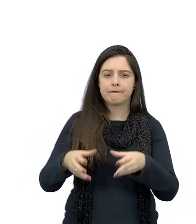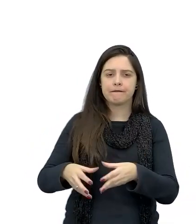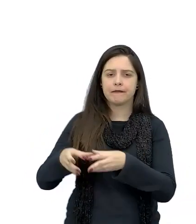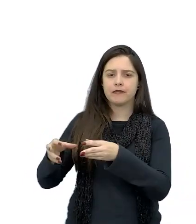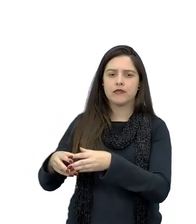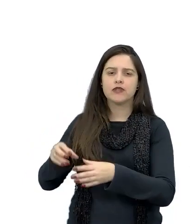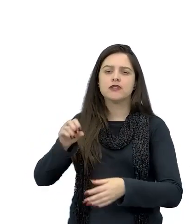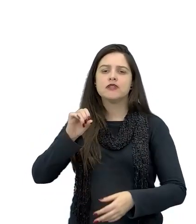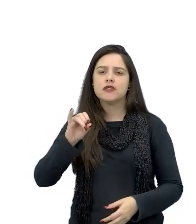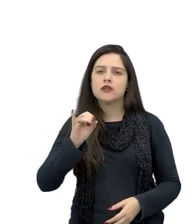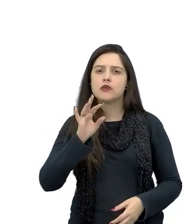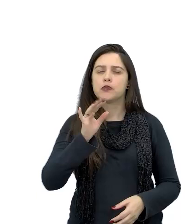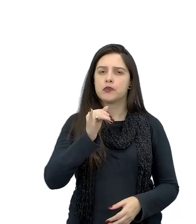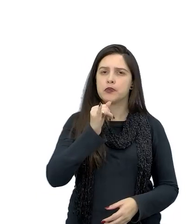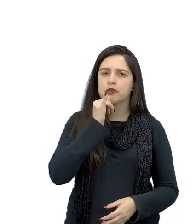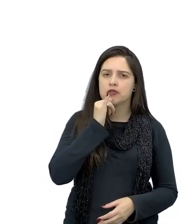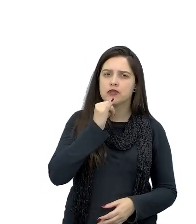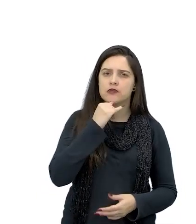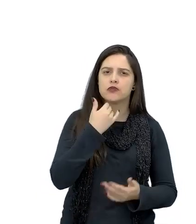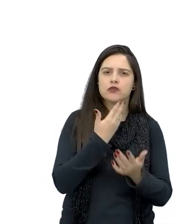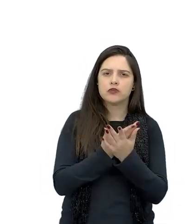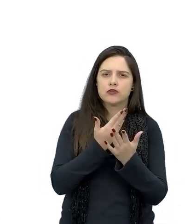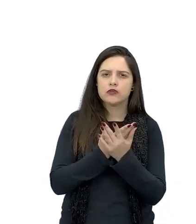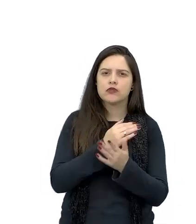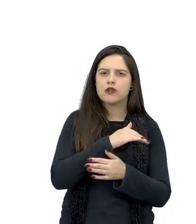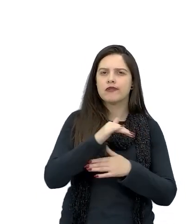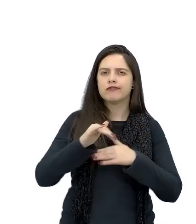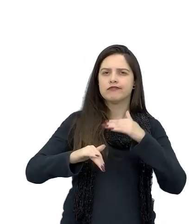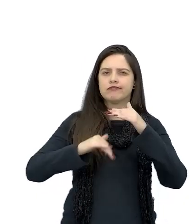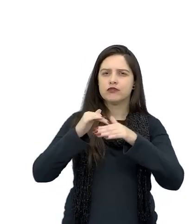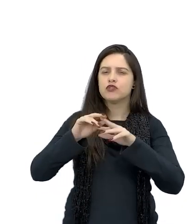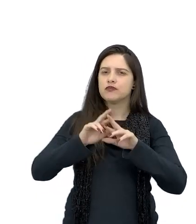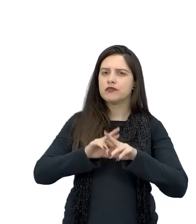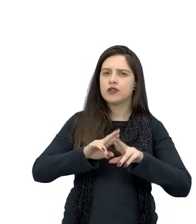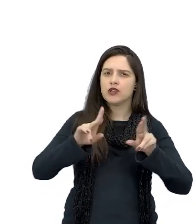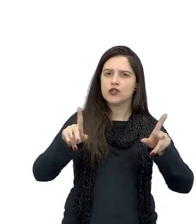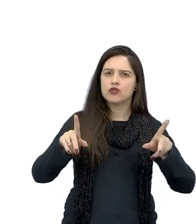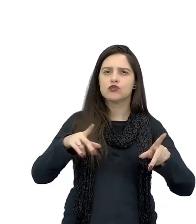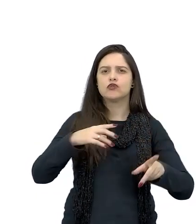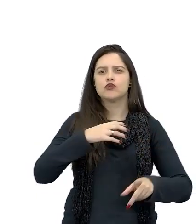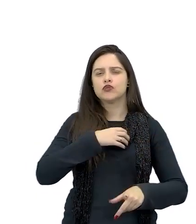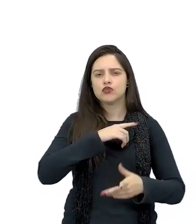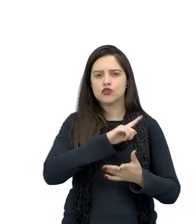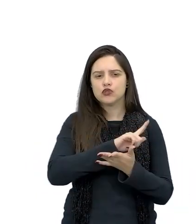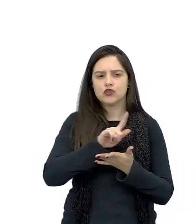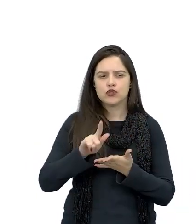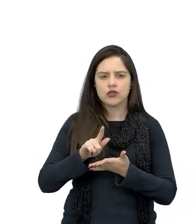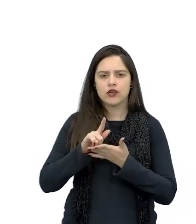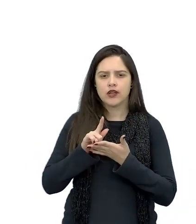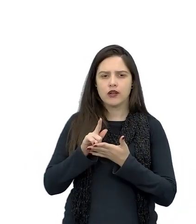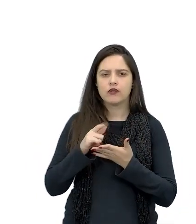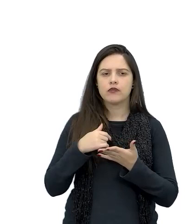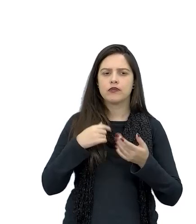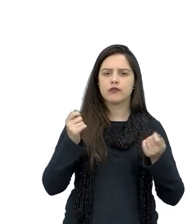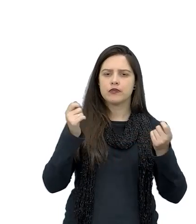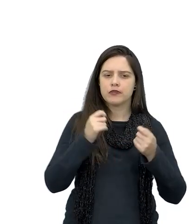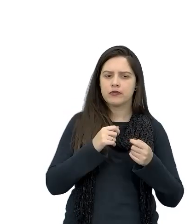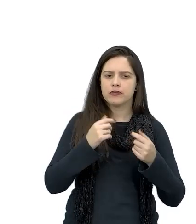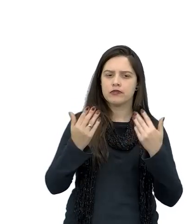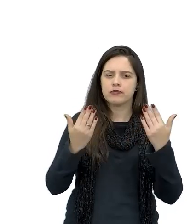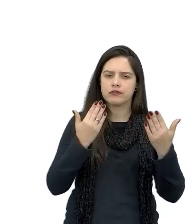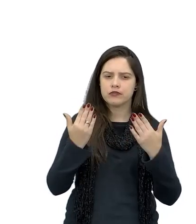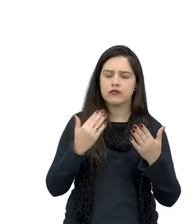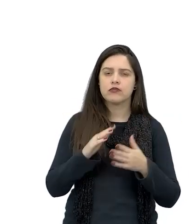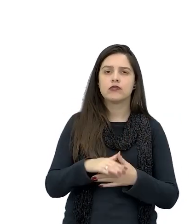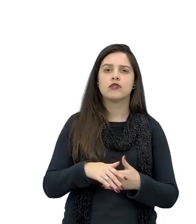por exemplo, for o discurso direto, selecionar textos de diferentes gêneros para explorar os sinais de pontuação